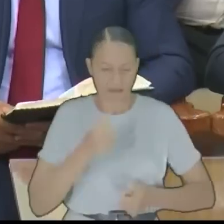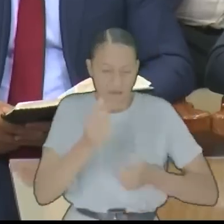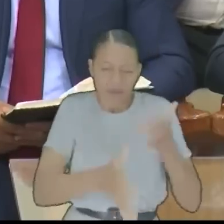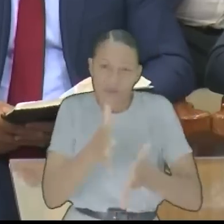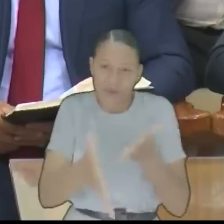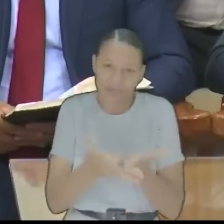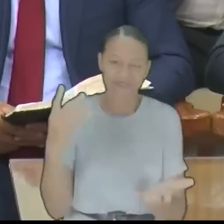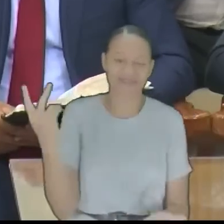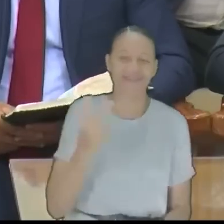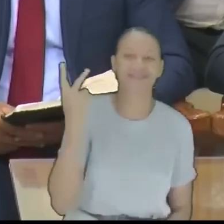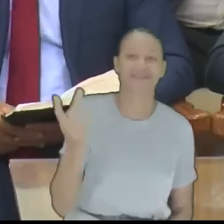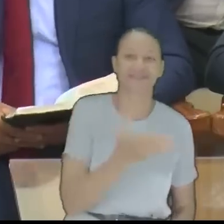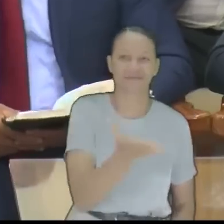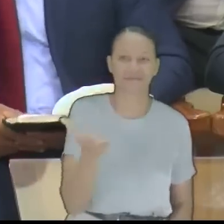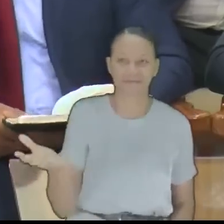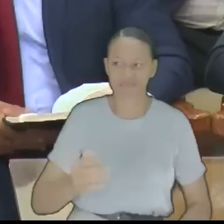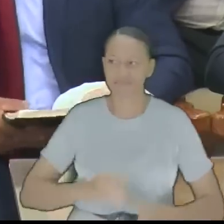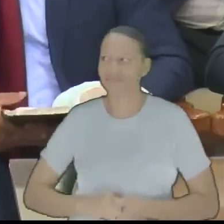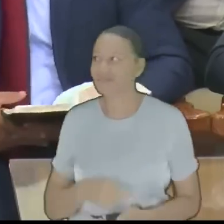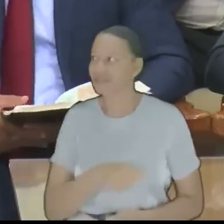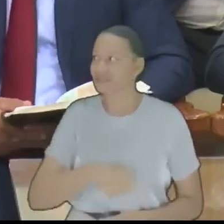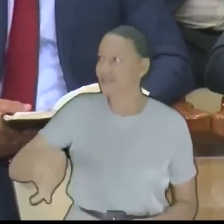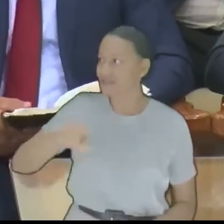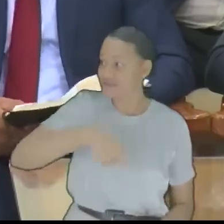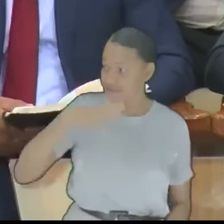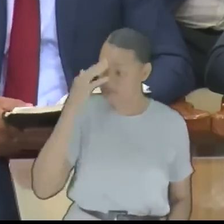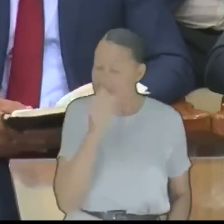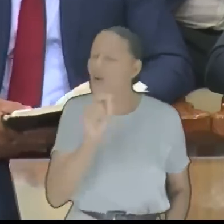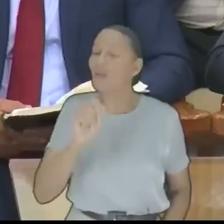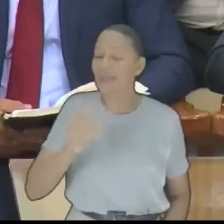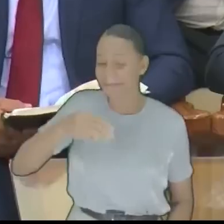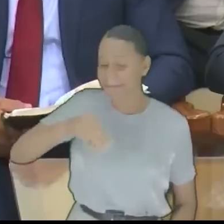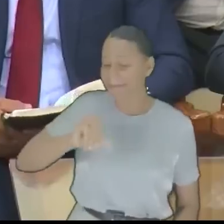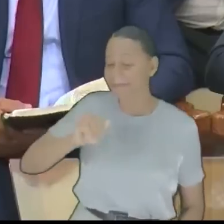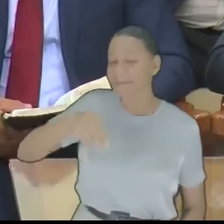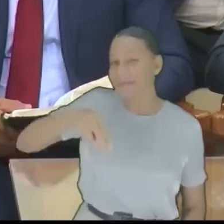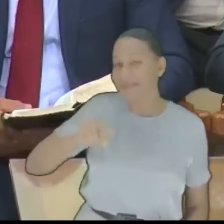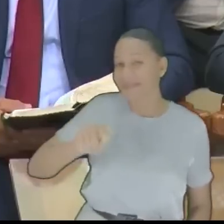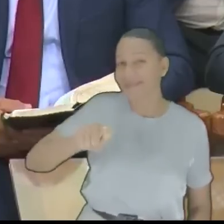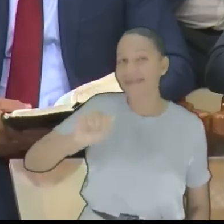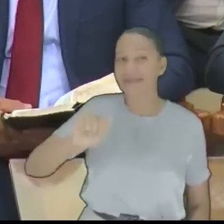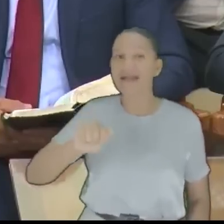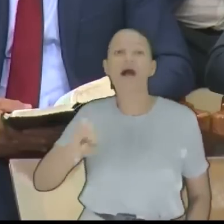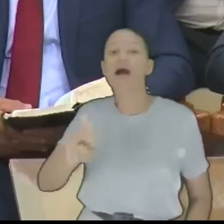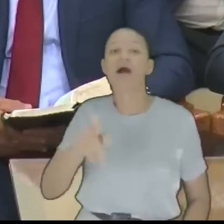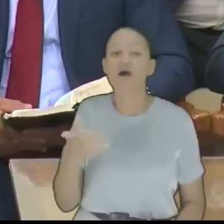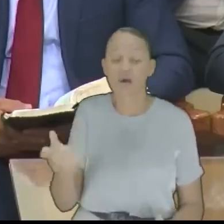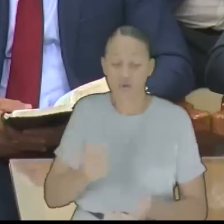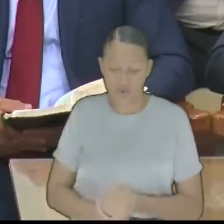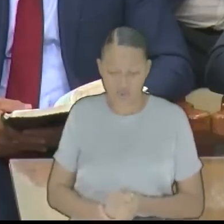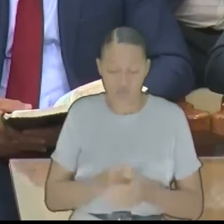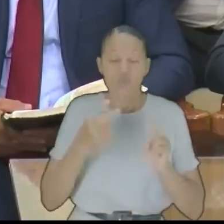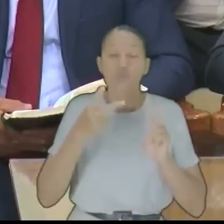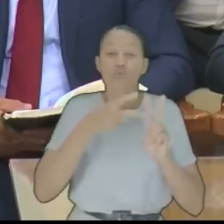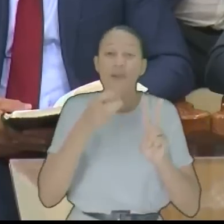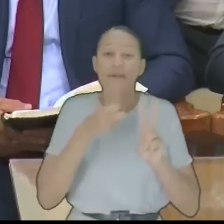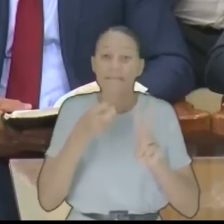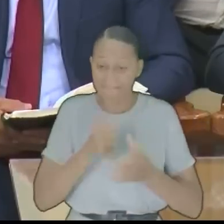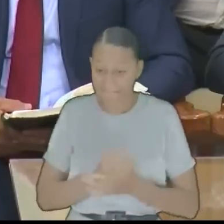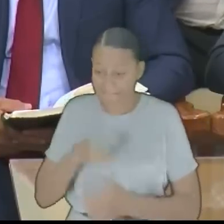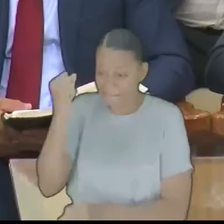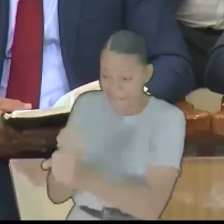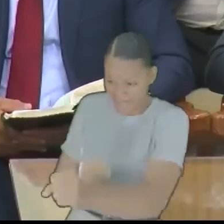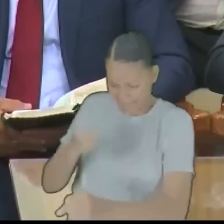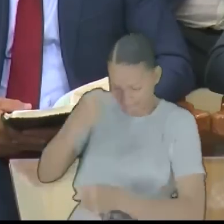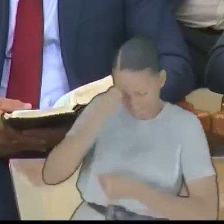contar a história. Você sabe o que é mingau? Mingau era quando os índios matavam uns